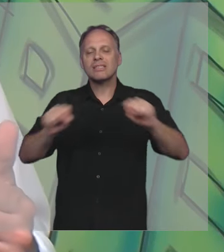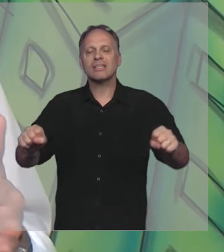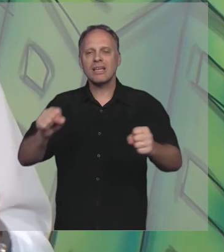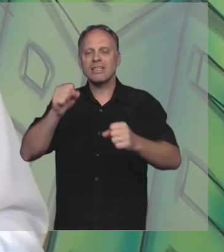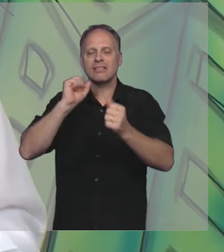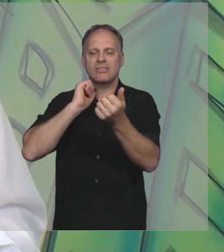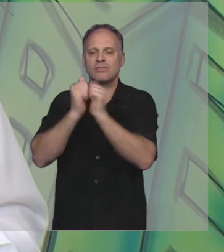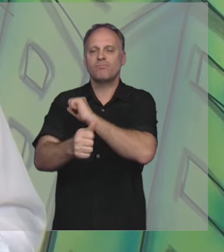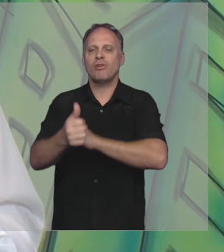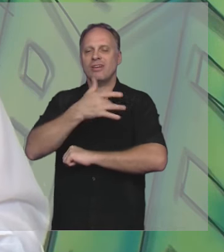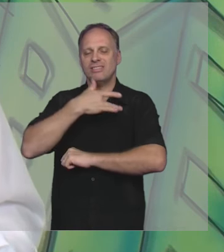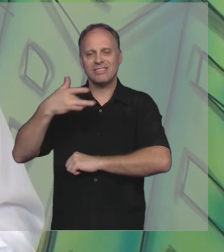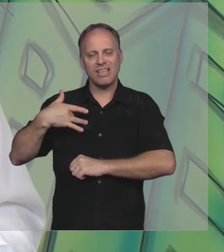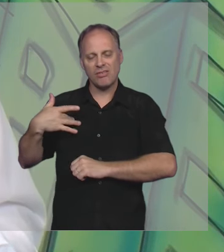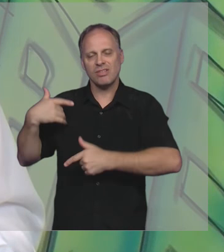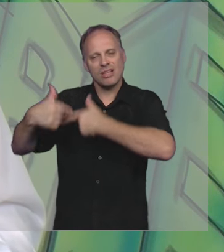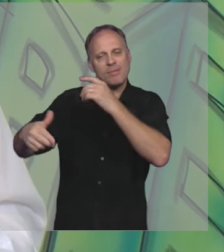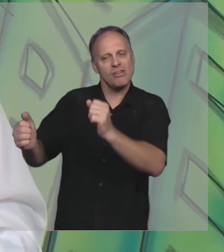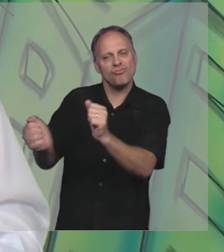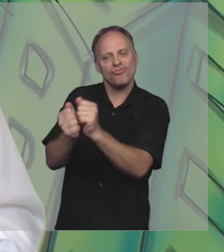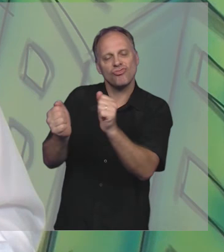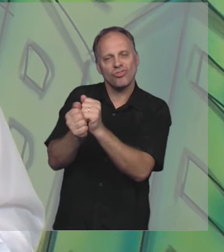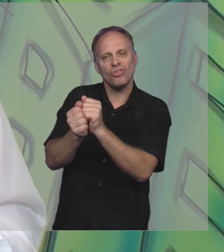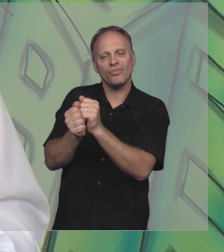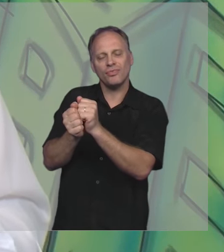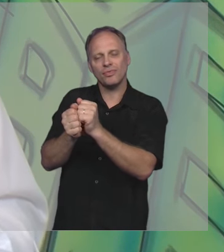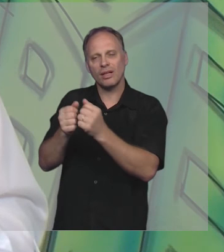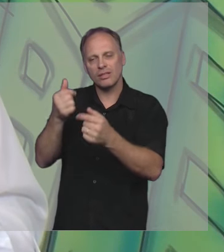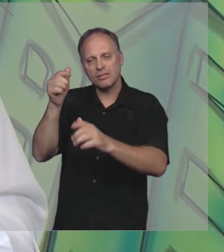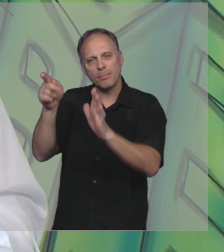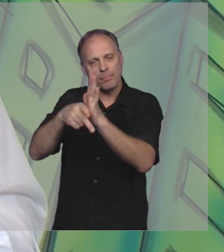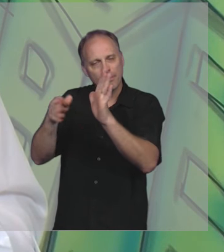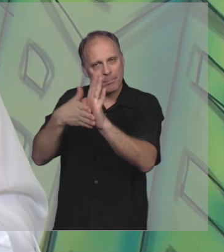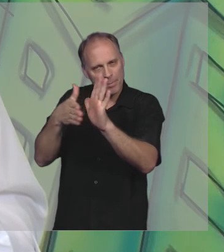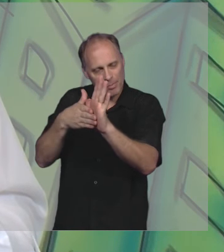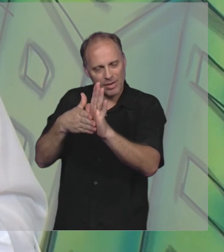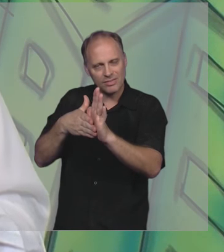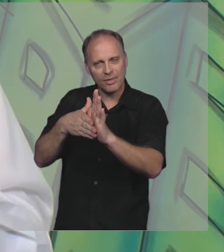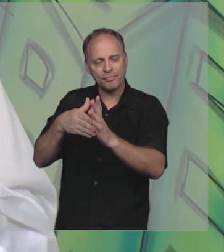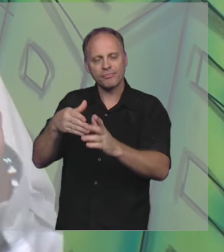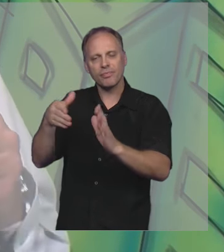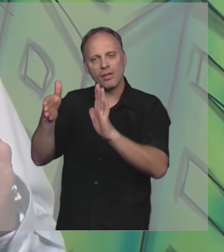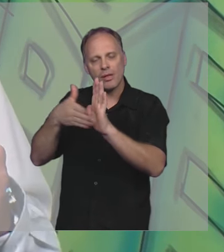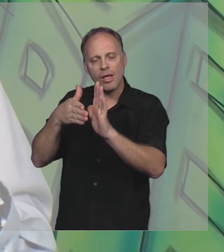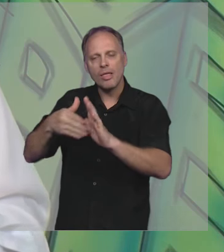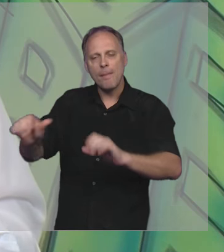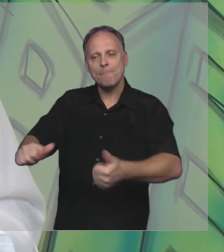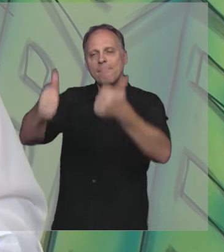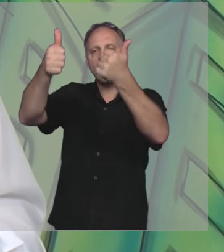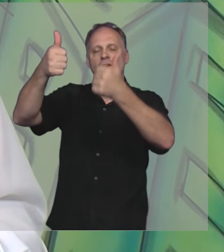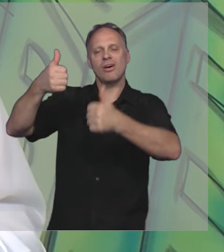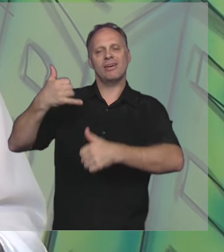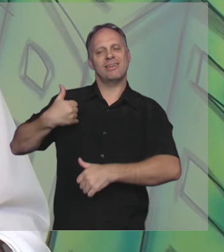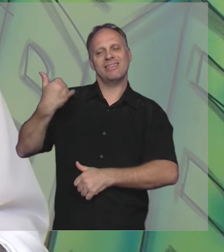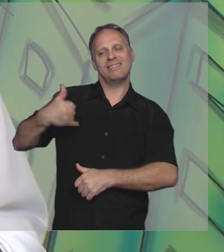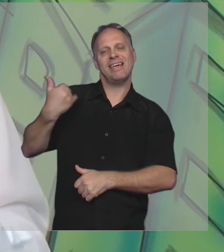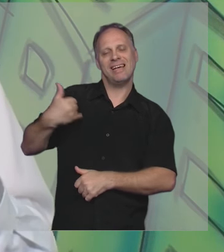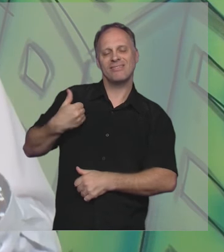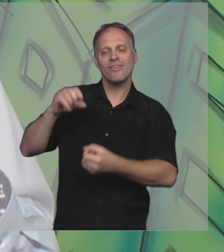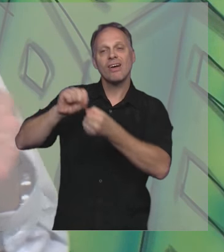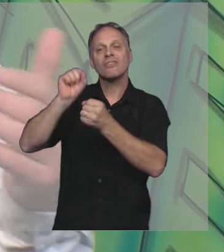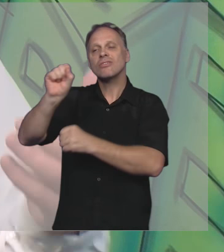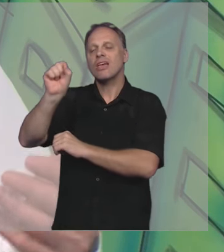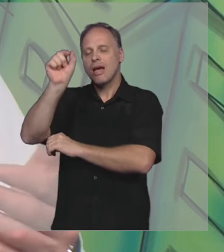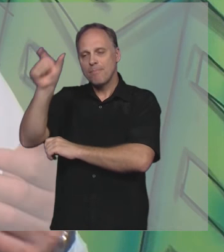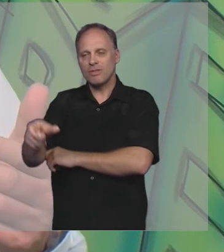de Saúde e a Secretaria de Esportes trabalham em conjunto nesse programa, né, que é o programa Melhor Idade. Isso favorece com